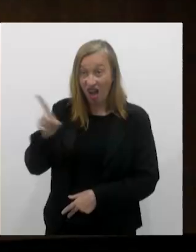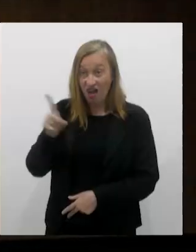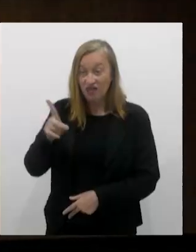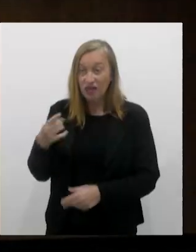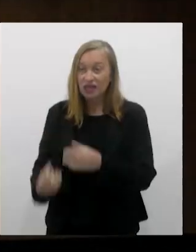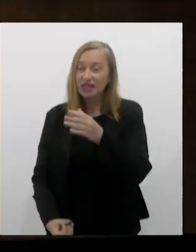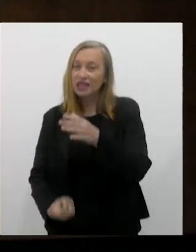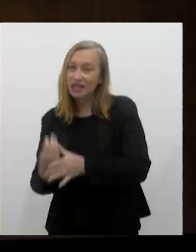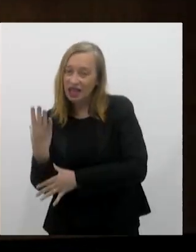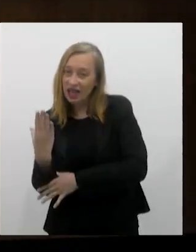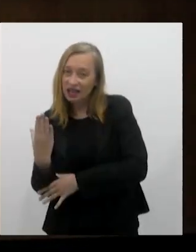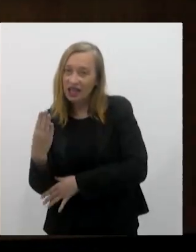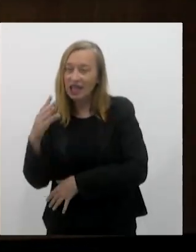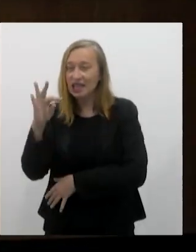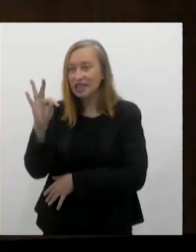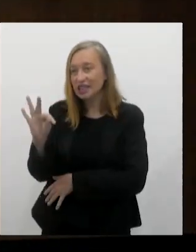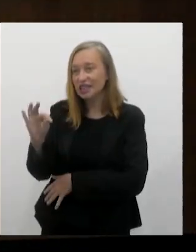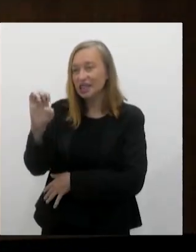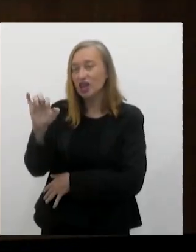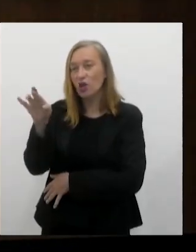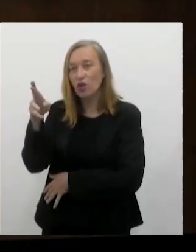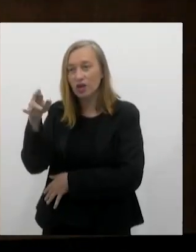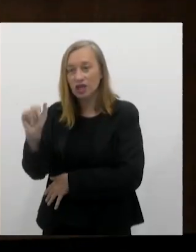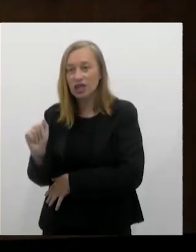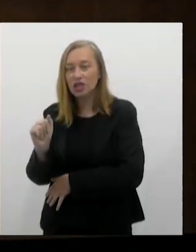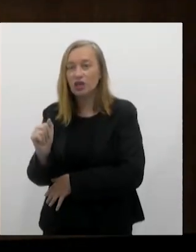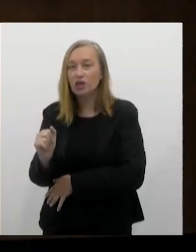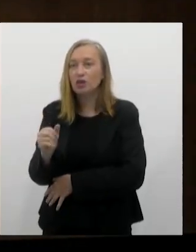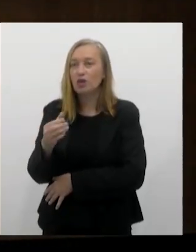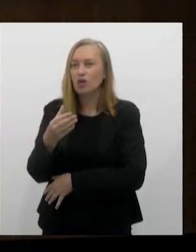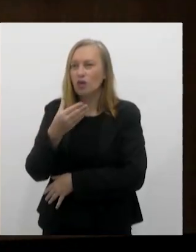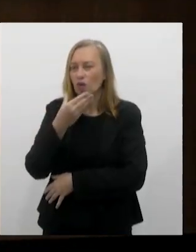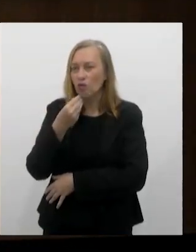criada a teoria do Homo chineses.